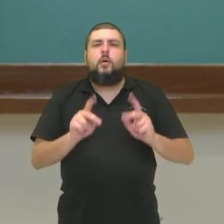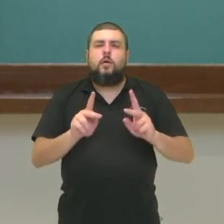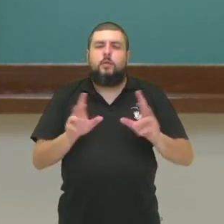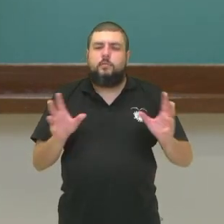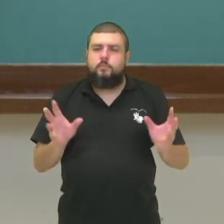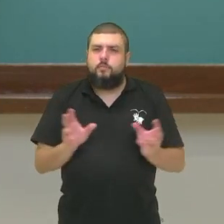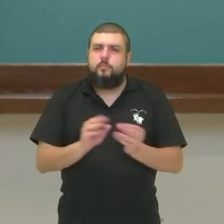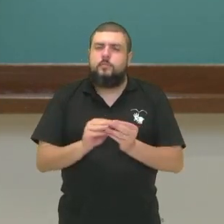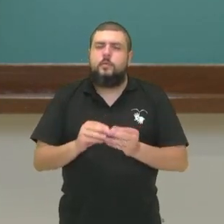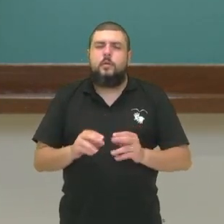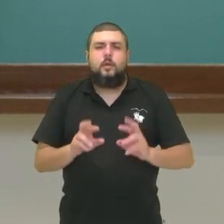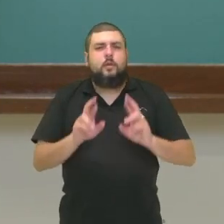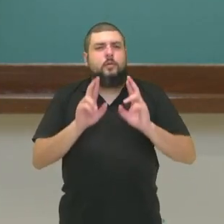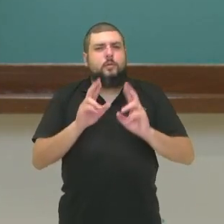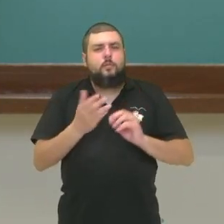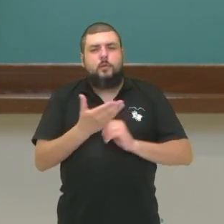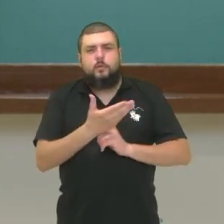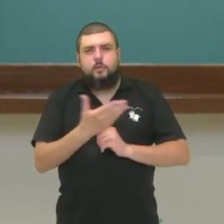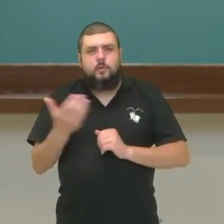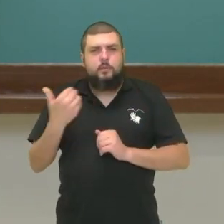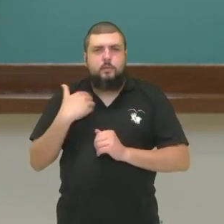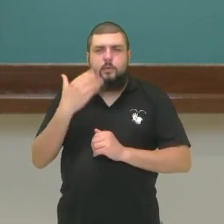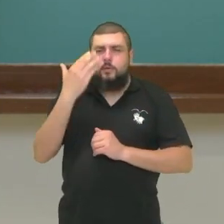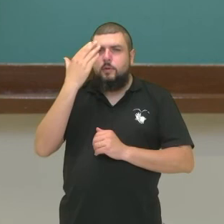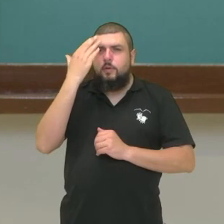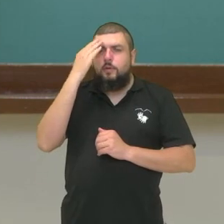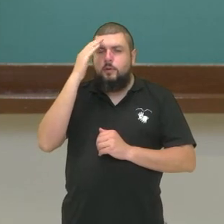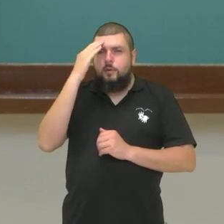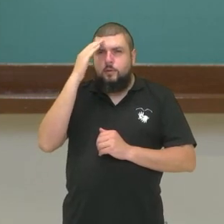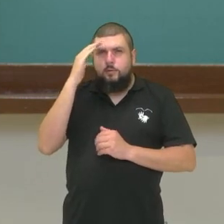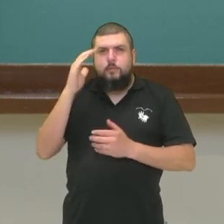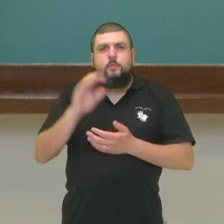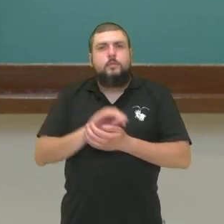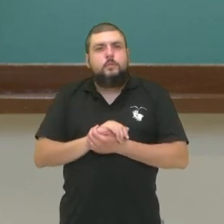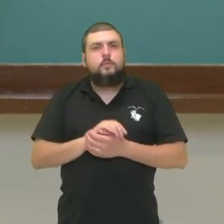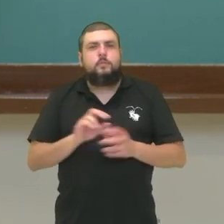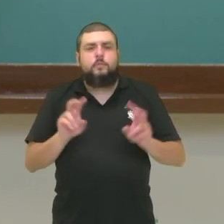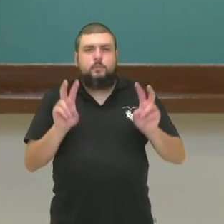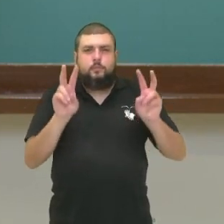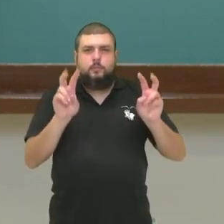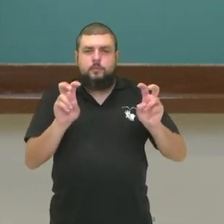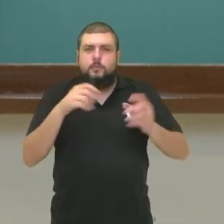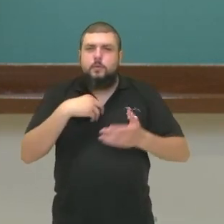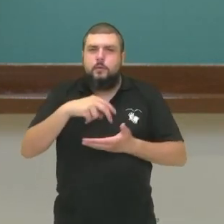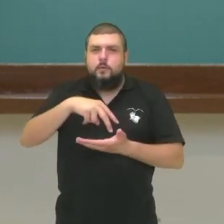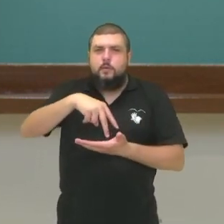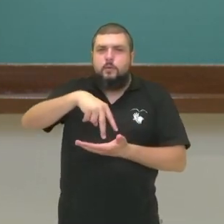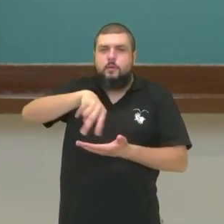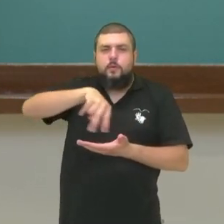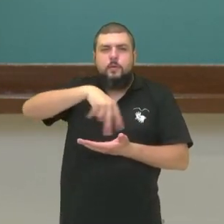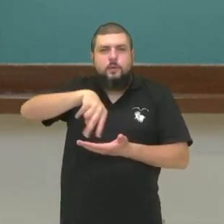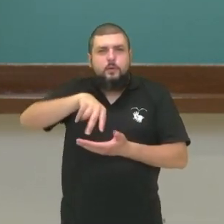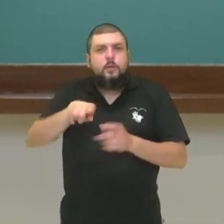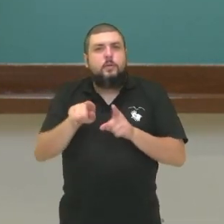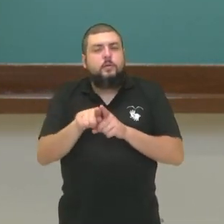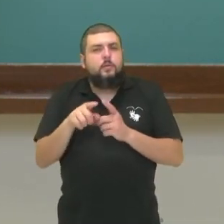Espero que vocês tenham entendido aí um pouquinho mais sobre essa origem das danças e o que são os